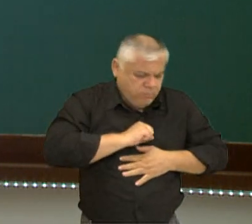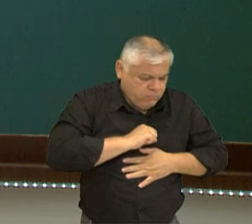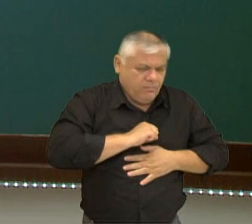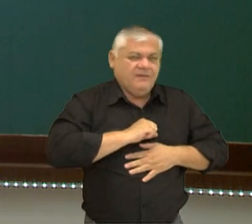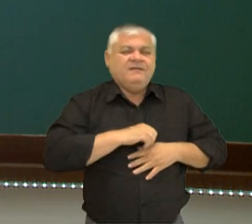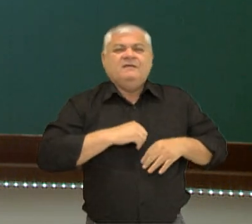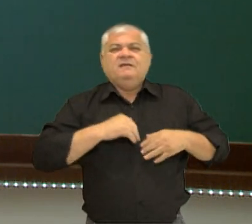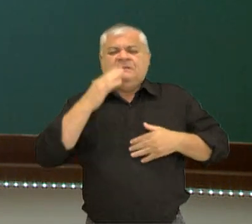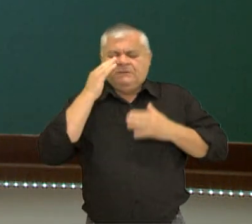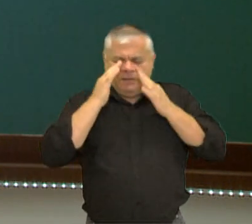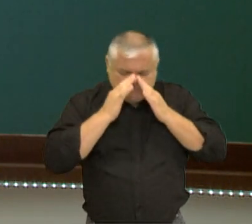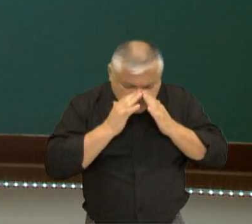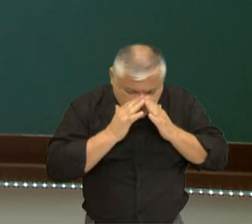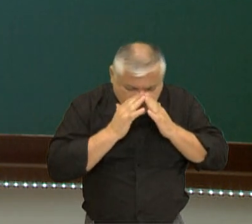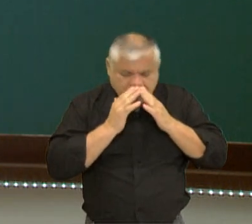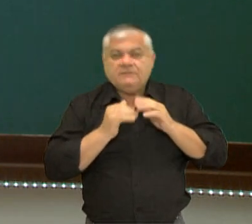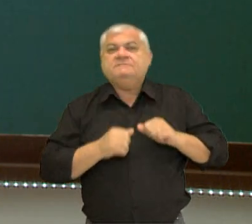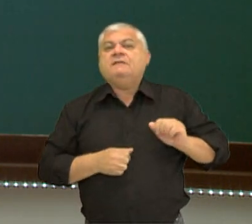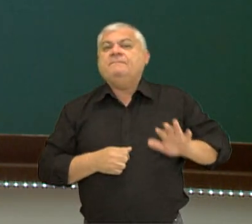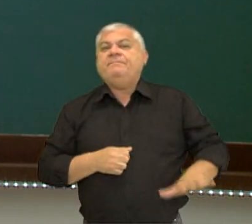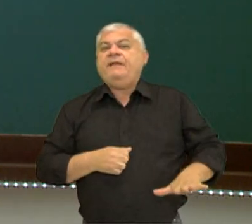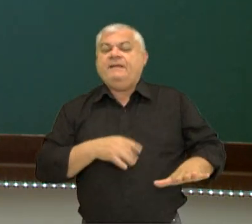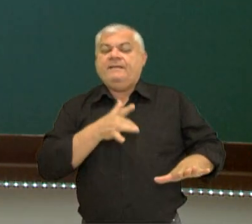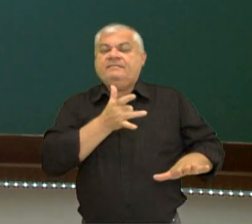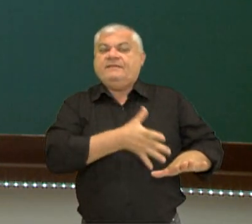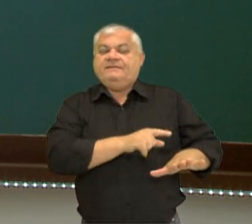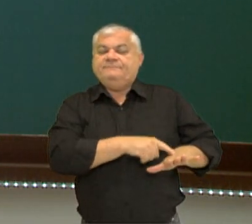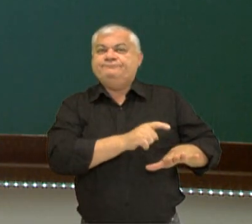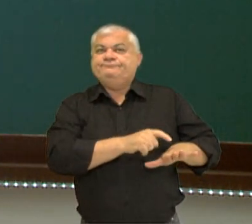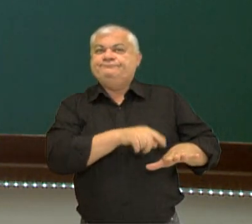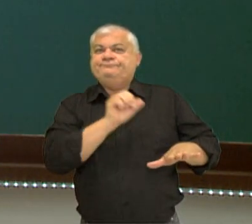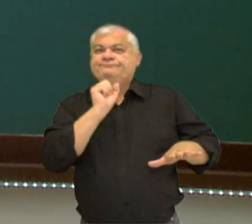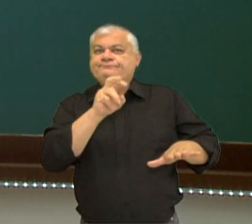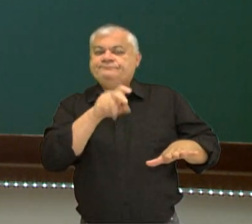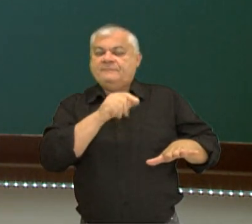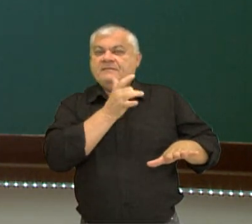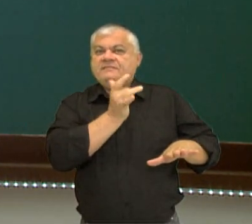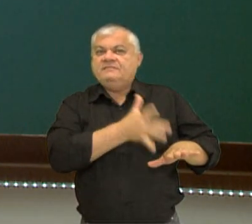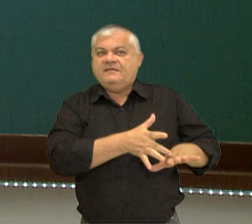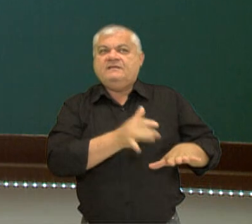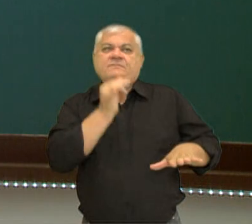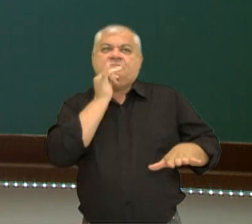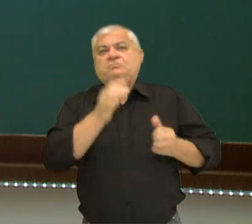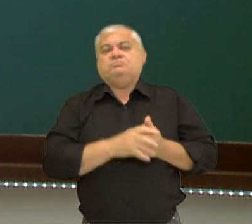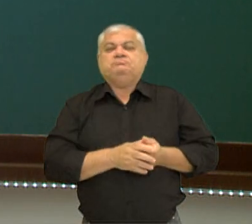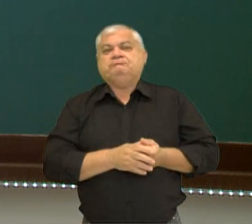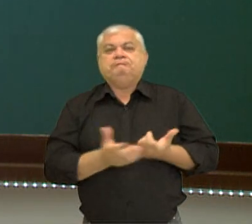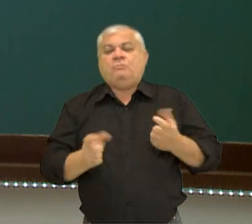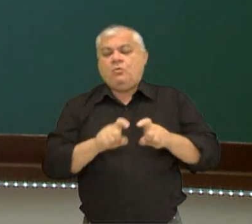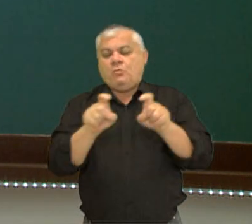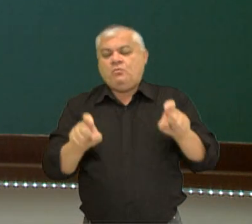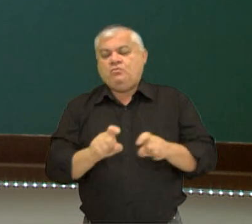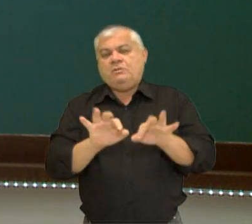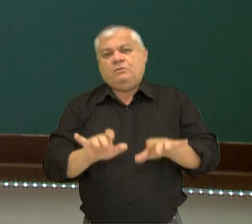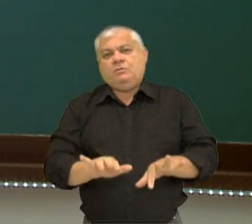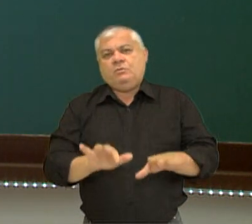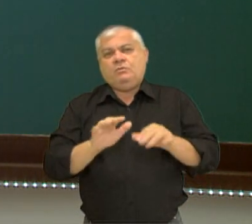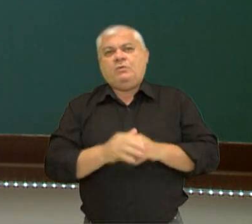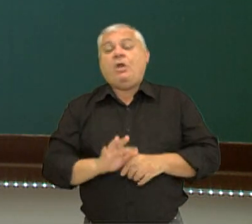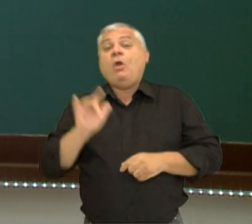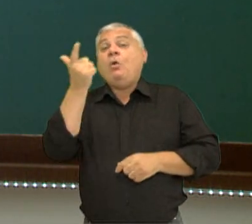espirra, ela coloca sua mão contaminada em alguma superfície, como por exemplo algum objeto, né? E aí